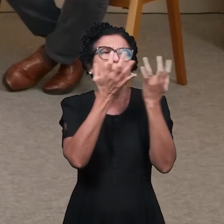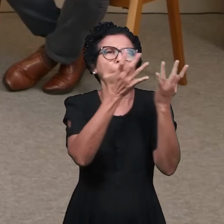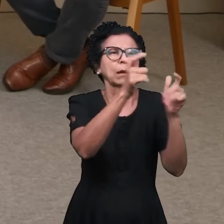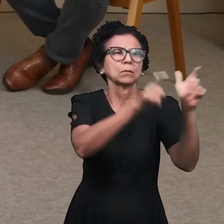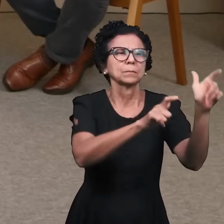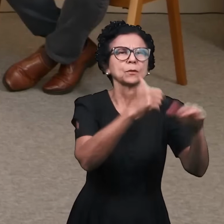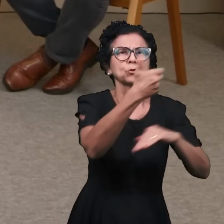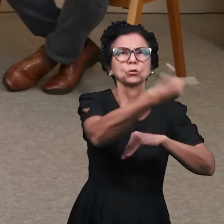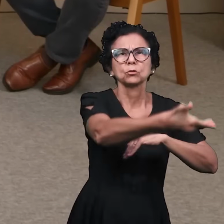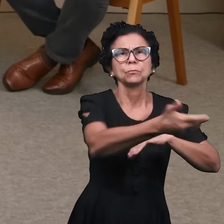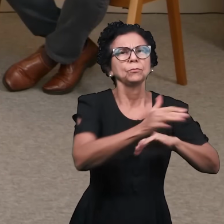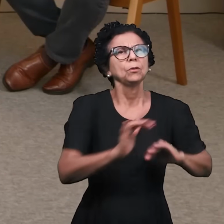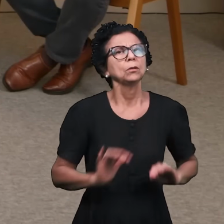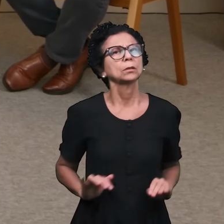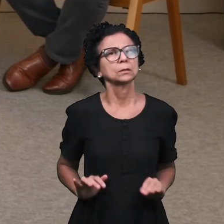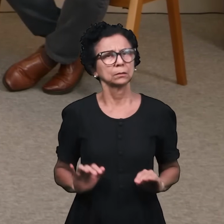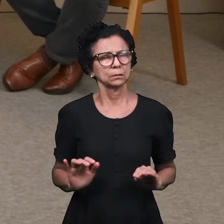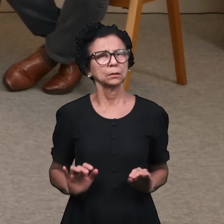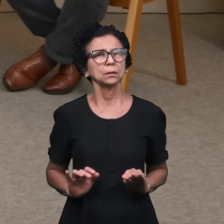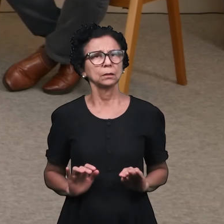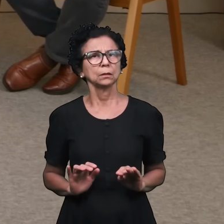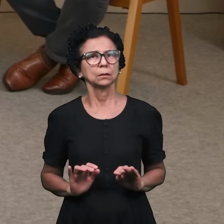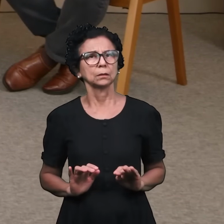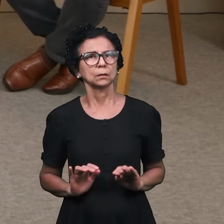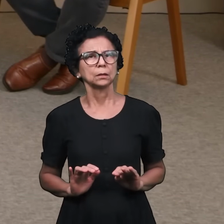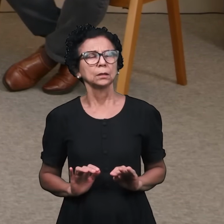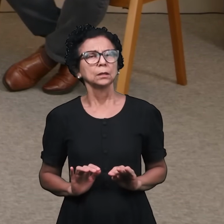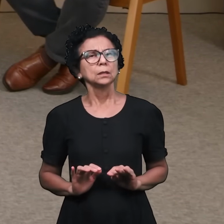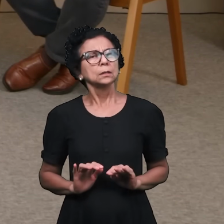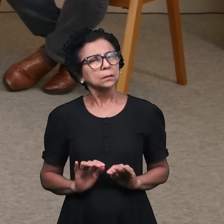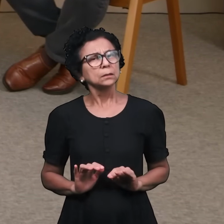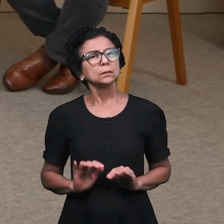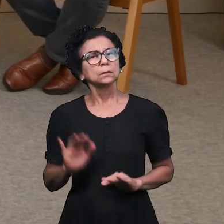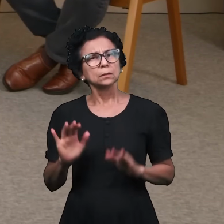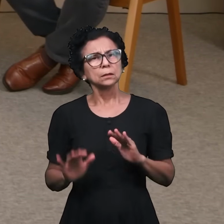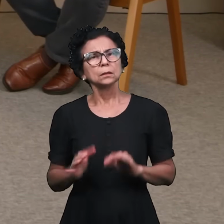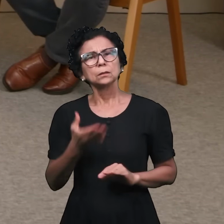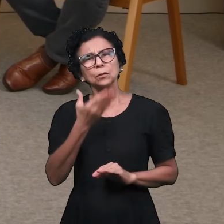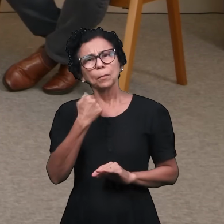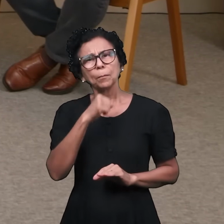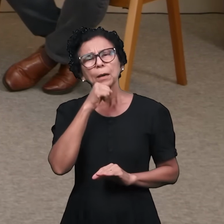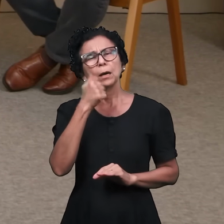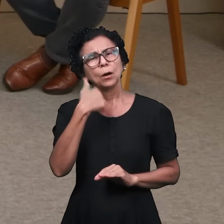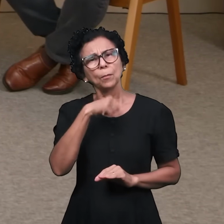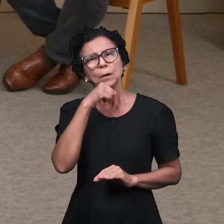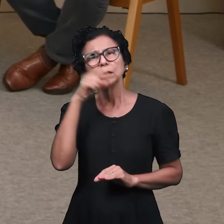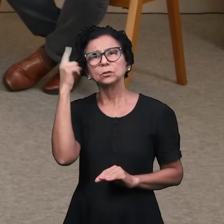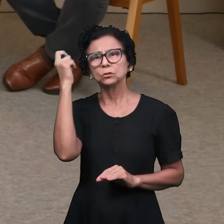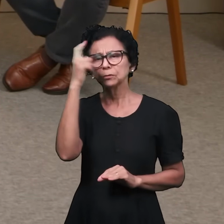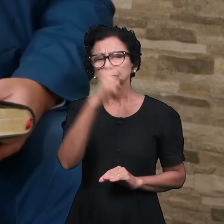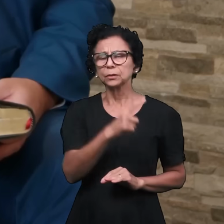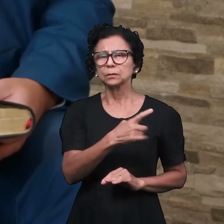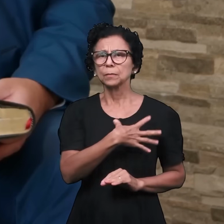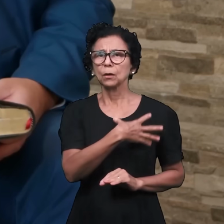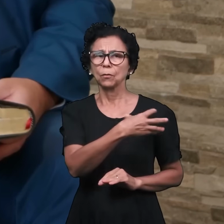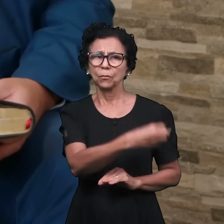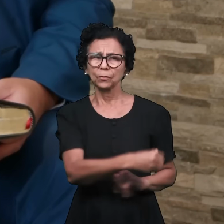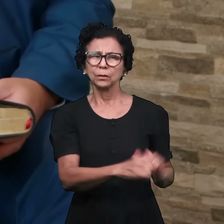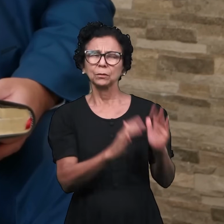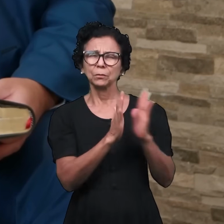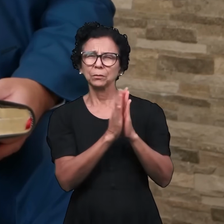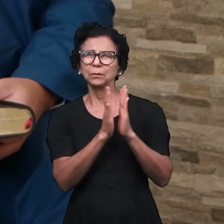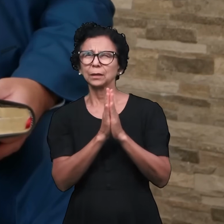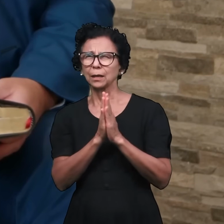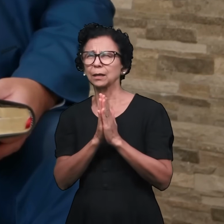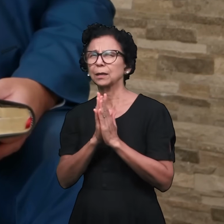Há dificuldades que os filhos às vezes observam nos pais. No entanto, eles devem orar para que o